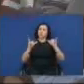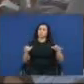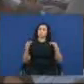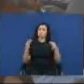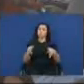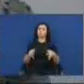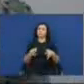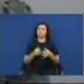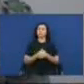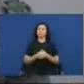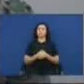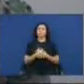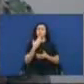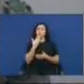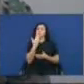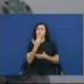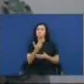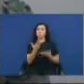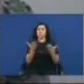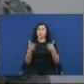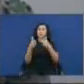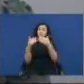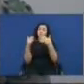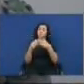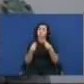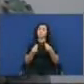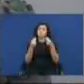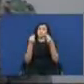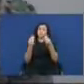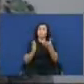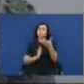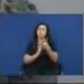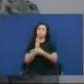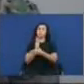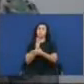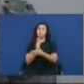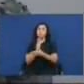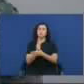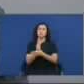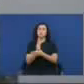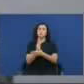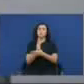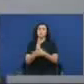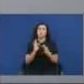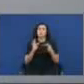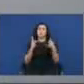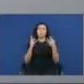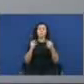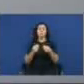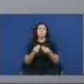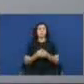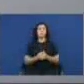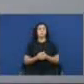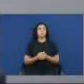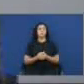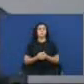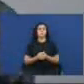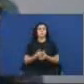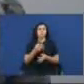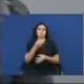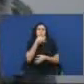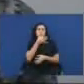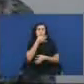divulgação. Então eu peço que o requerimento seja aprovado por todos, para que a gente possa encaminhar esse requerimento. Vereadora. Permita uma